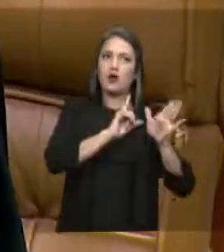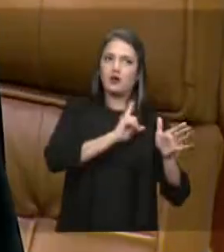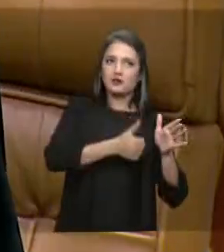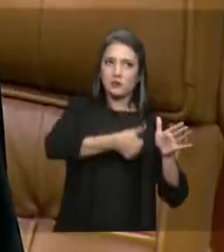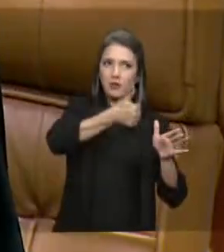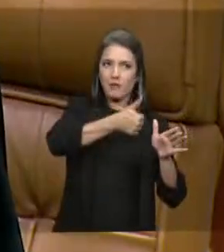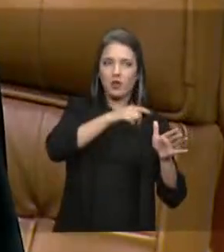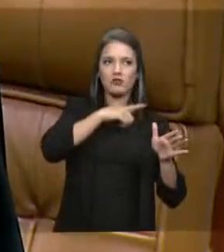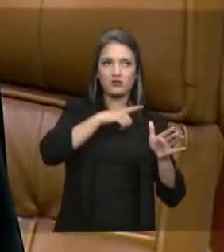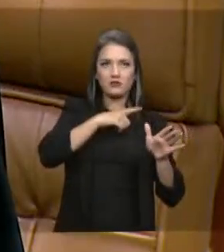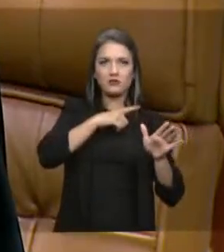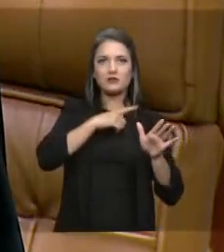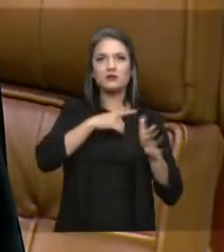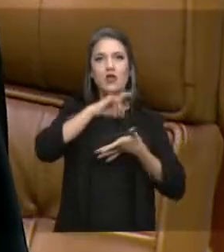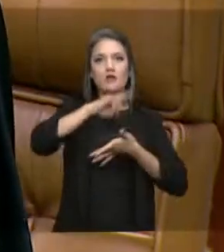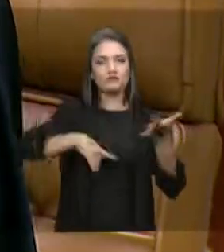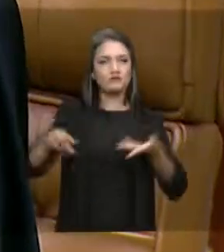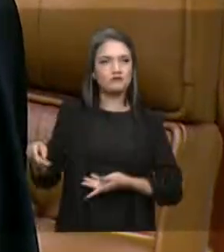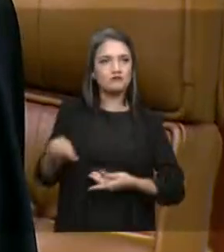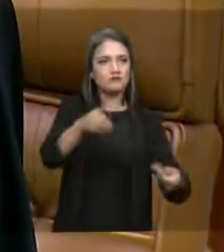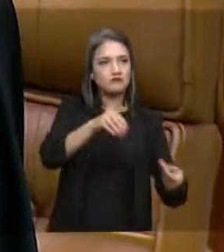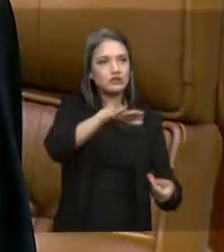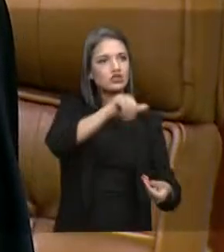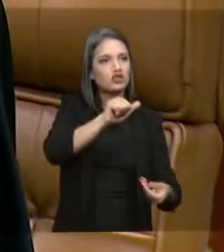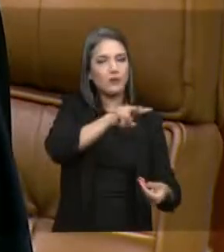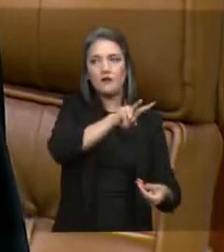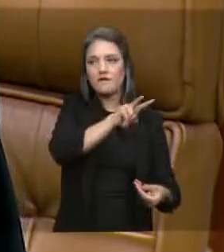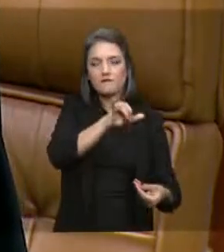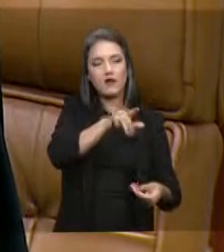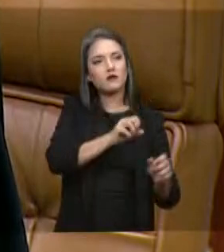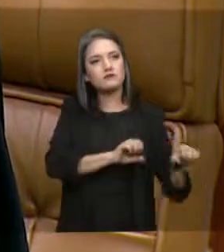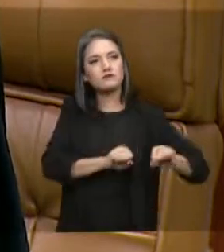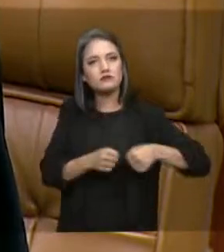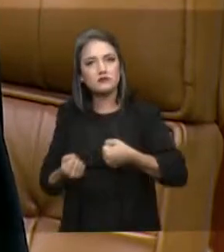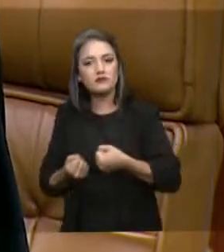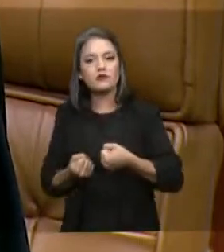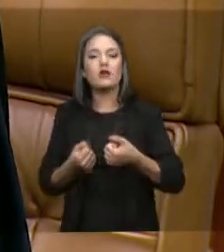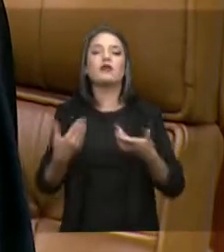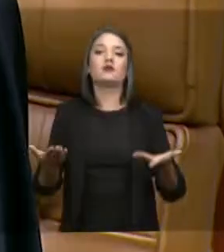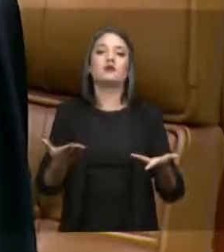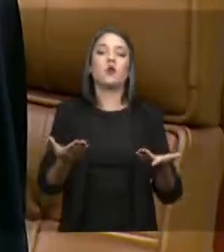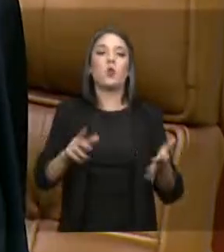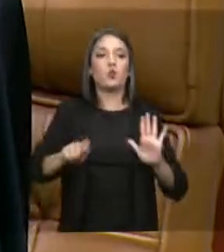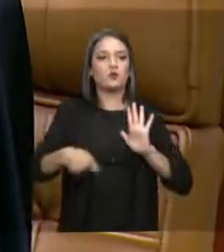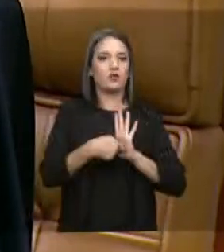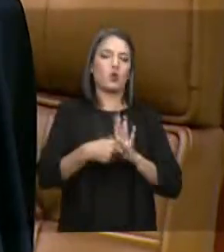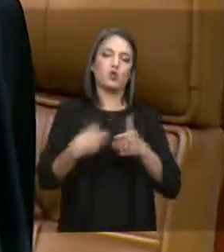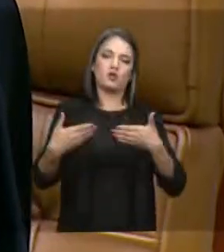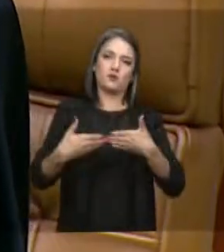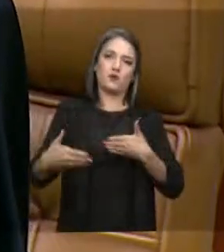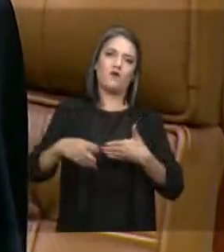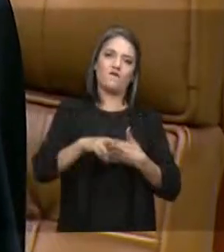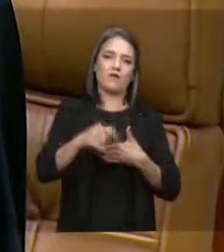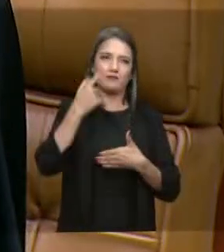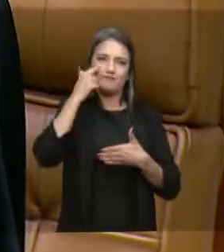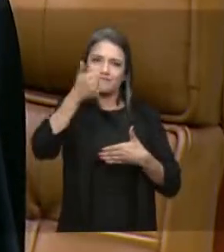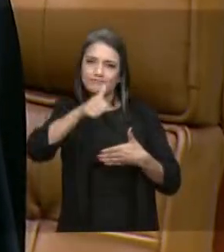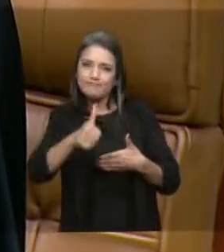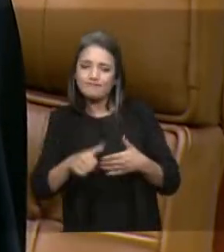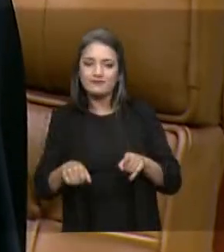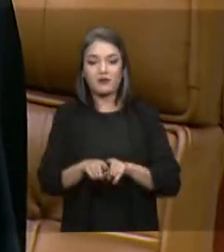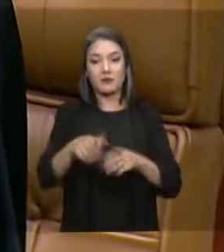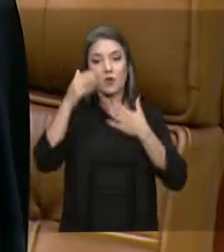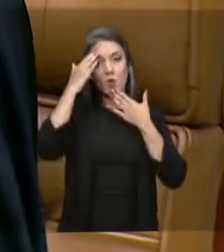é das primeiras denúncias e a partir de agora essas denúncias também serão analisadas Obrigado Presidente pela